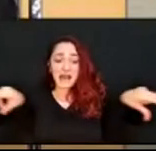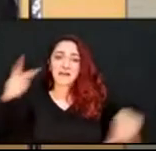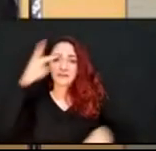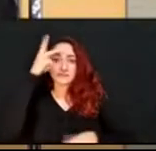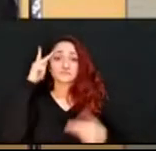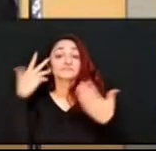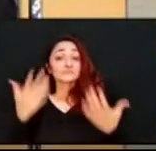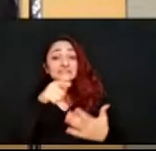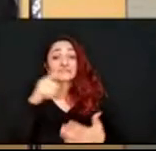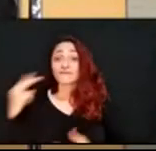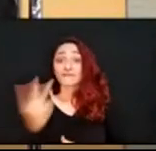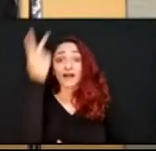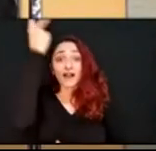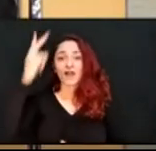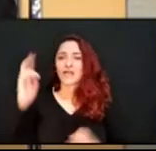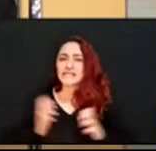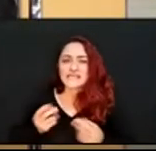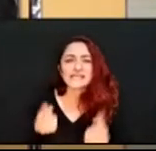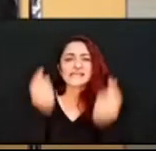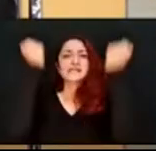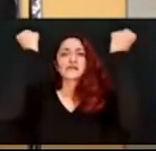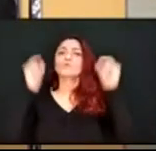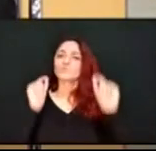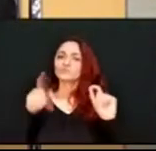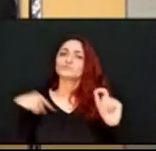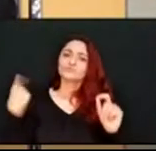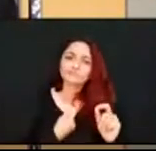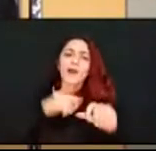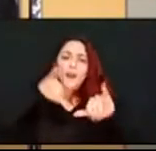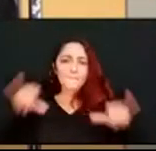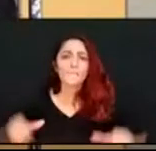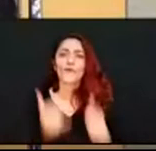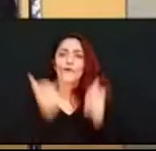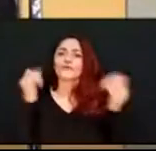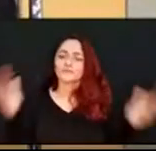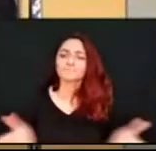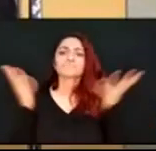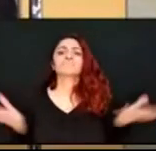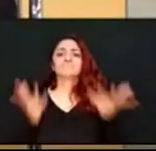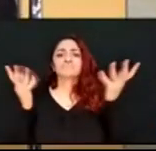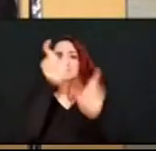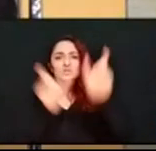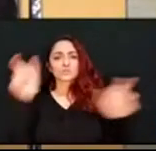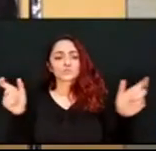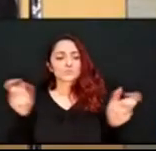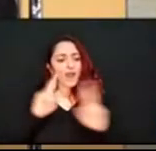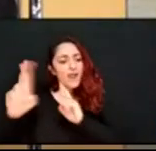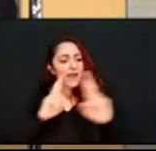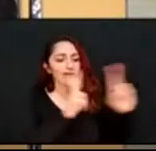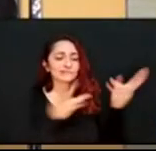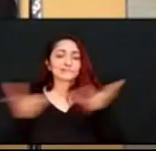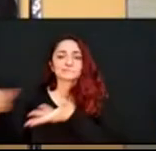para gente alavancar mais ainda a forma como a gente se relaciona com as pessoas de uma maneira